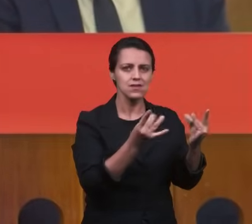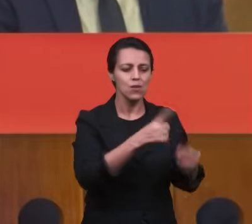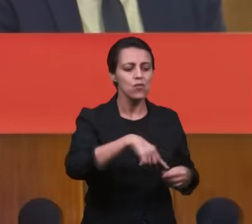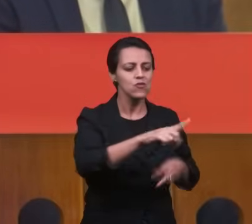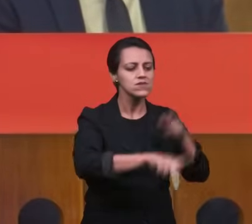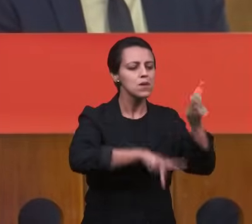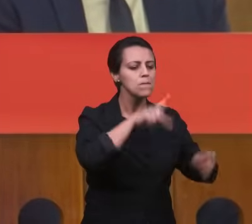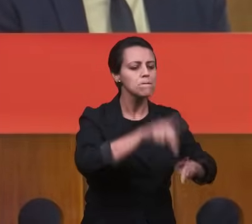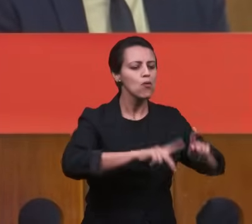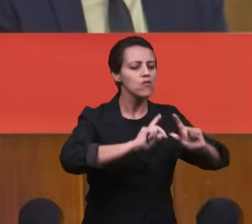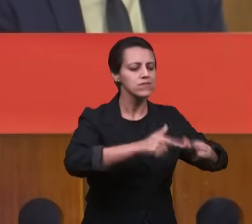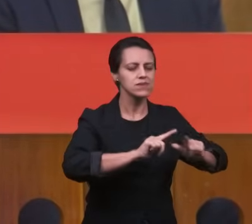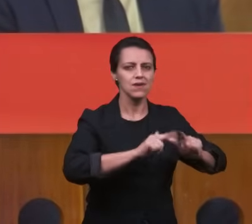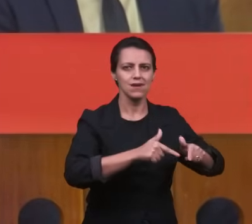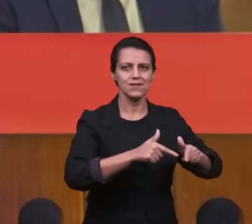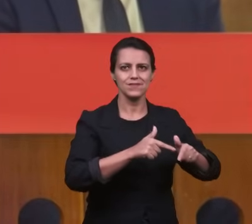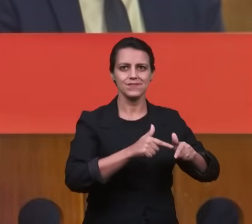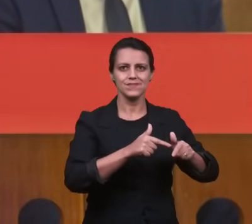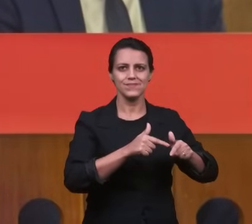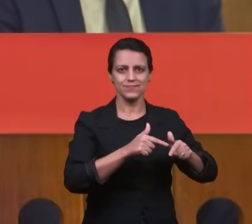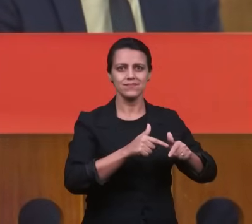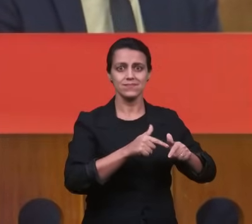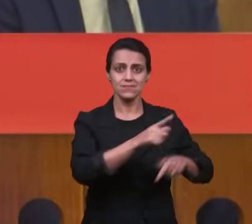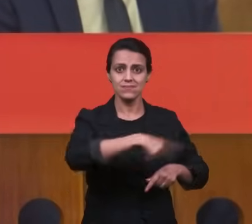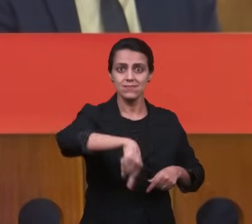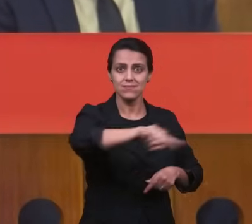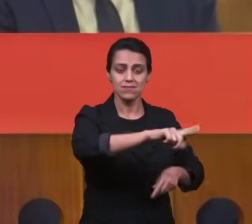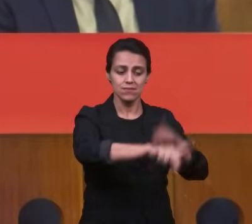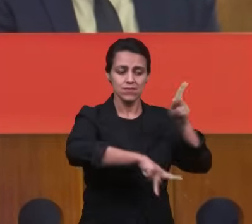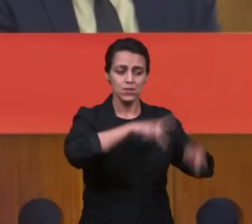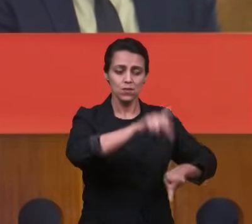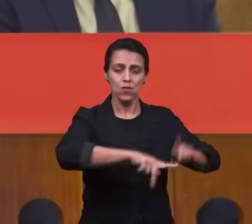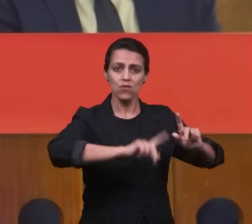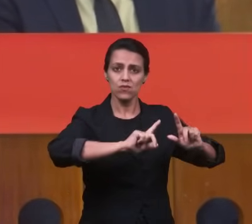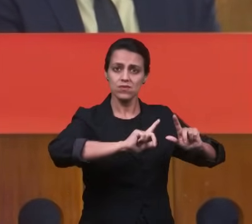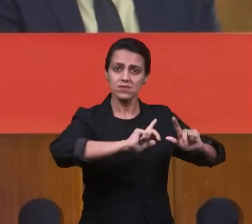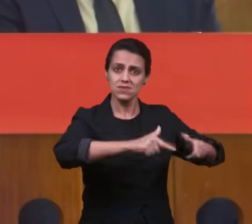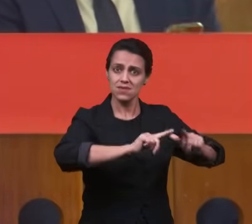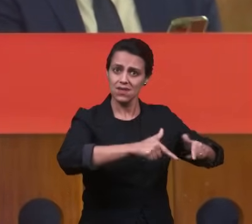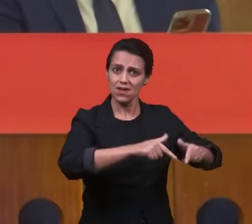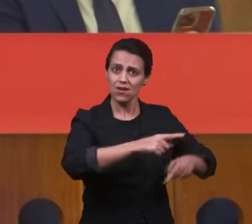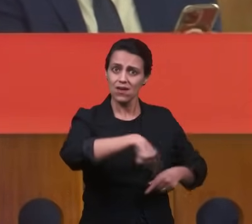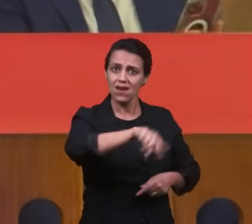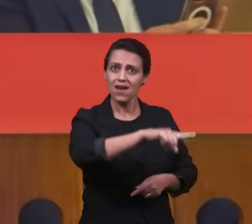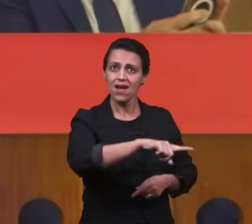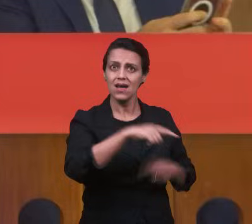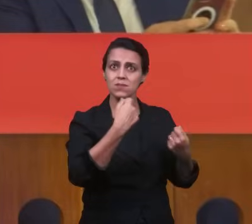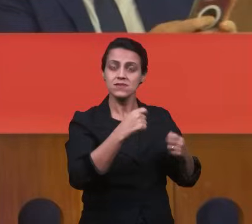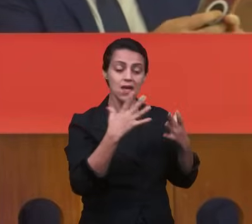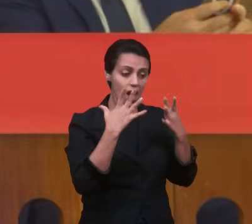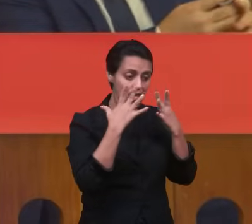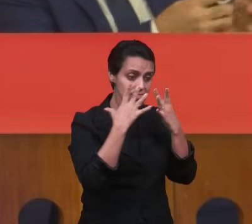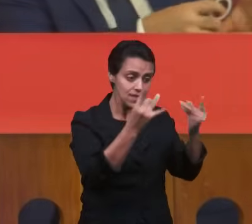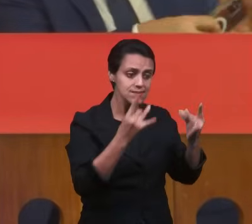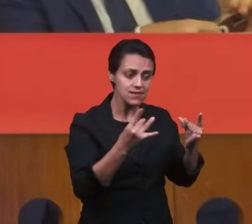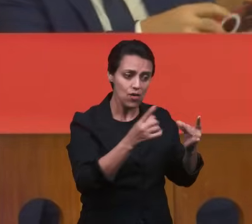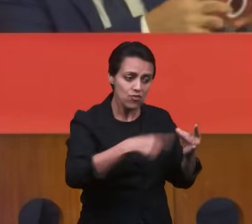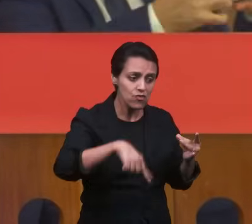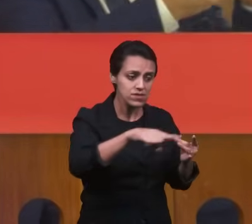mencionada. Isso Israel tem como motivo central. Ouve, ó Israel,